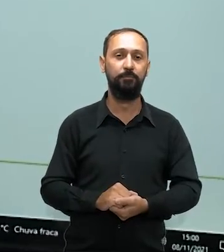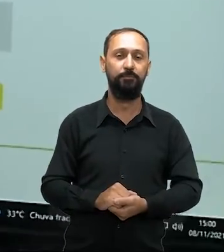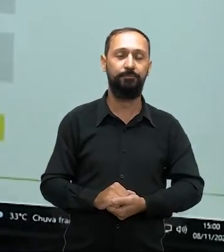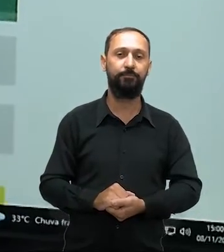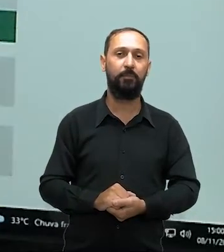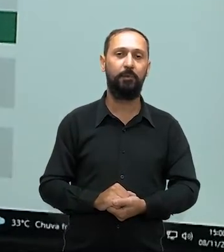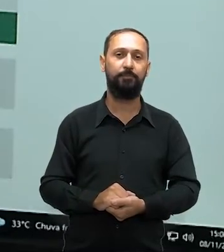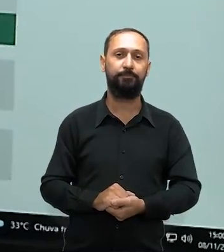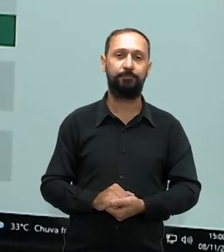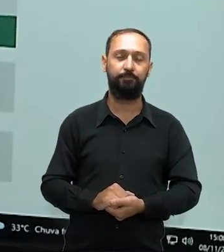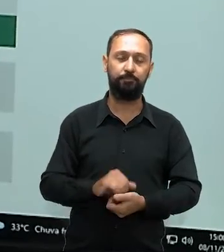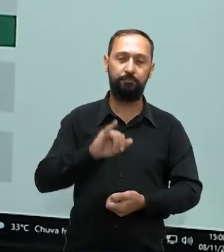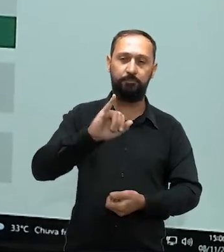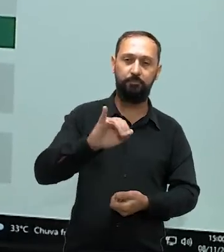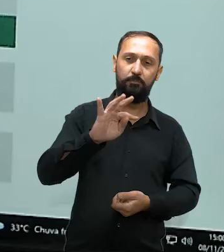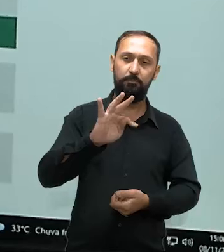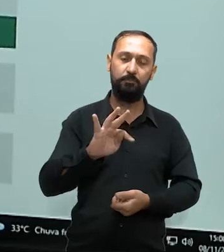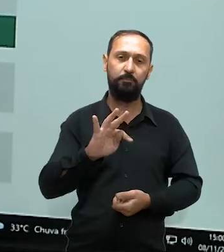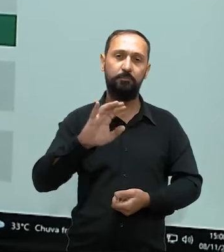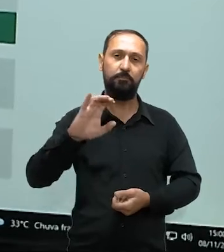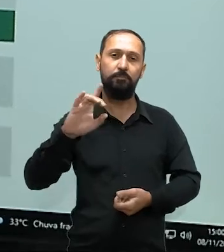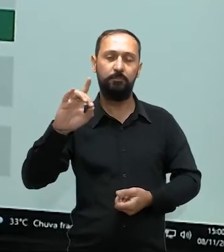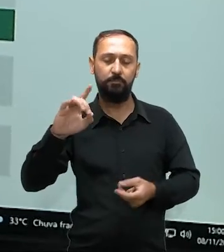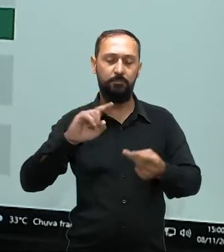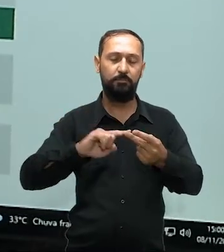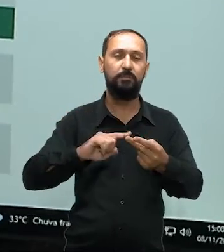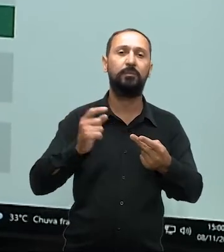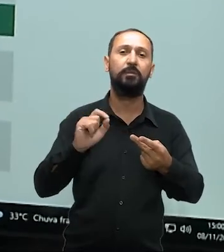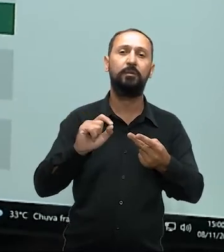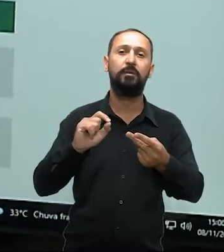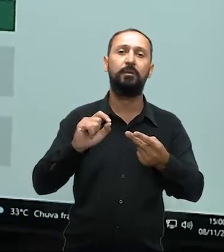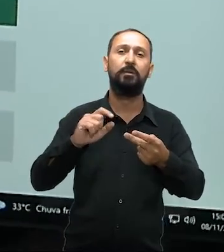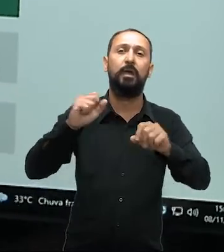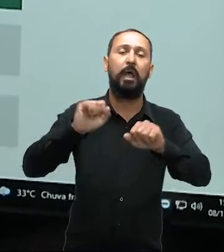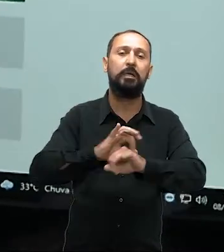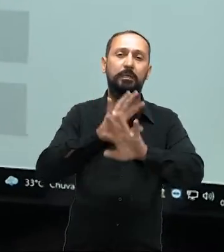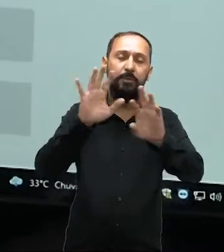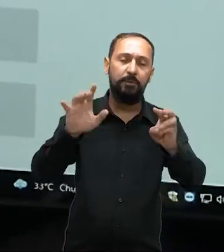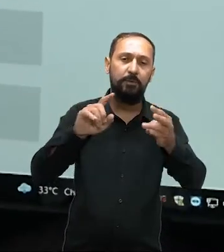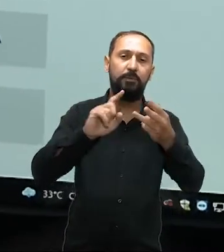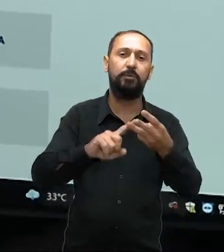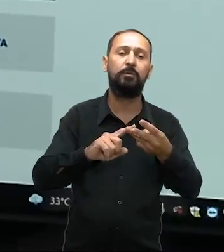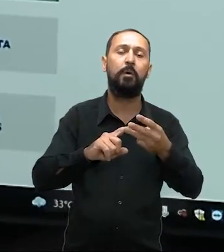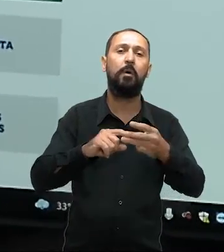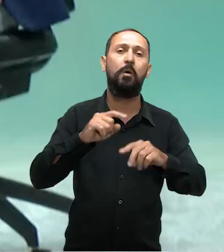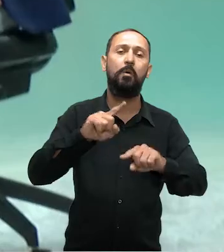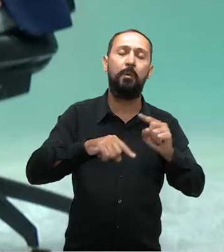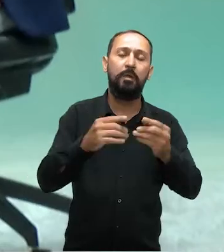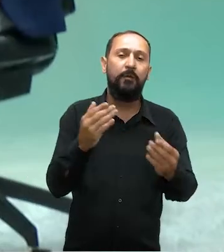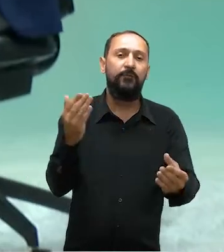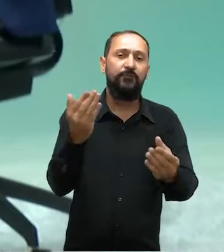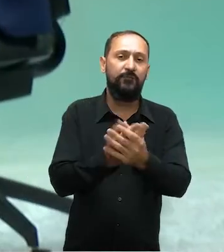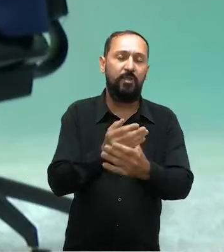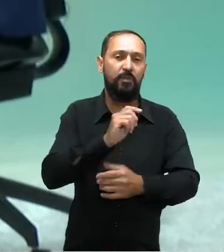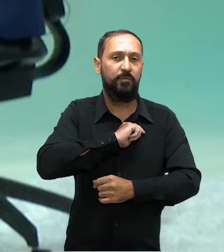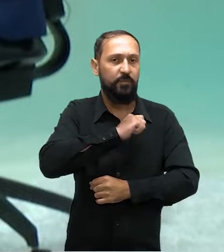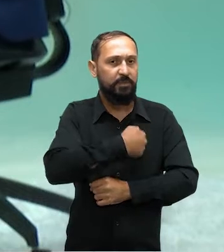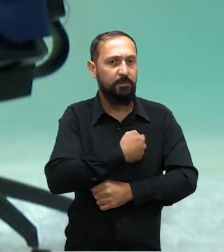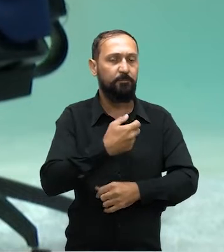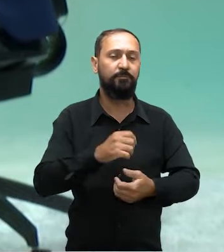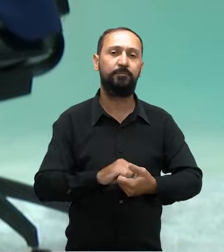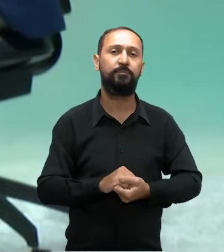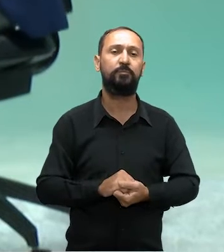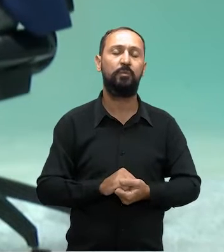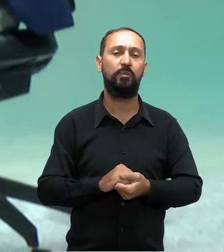Você estava falando o ITCD, a nota fiscal eletrônica. Você tem o ICM transparente, os documentos fiscais, os